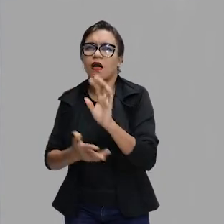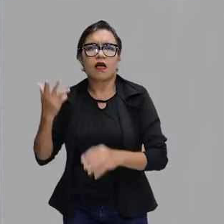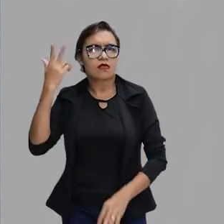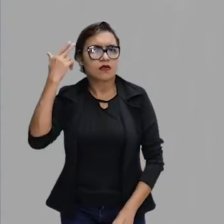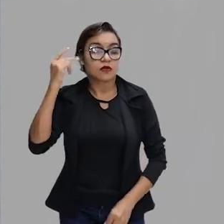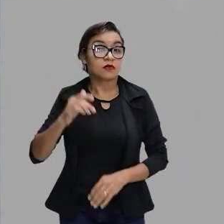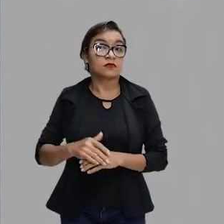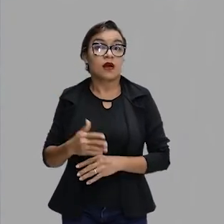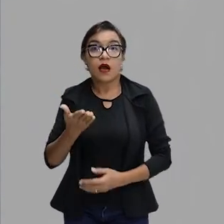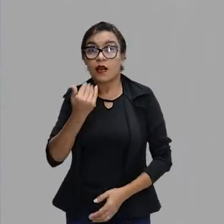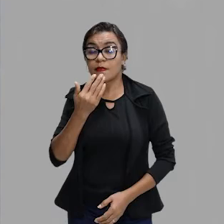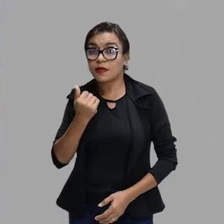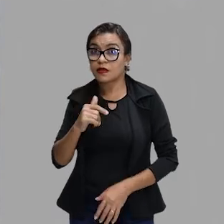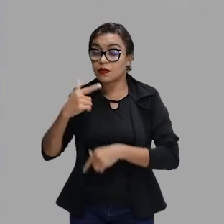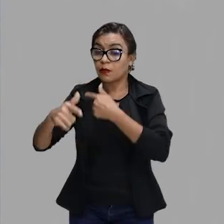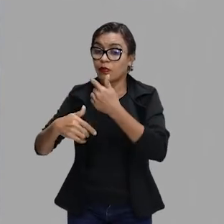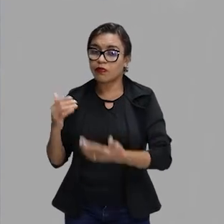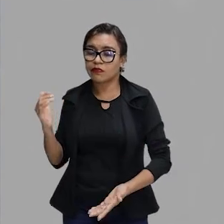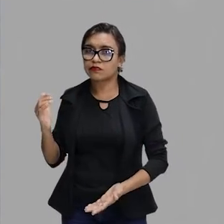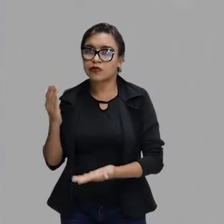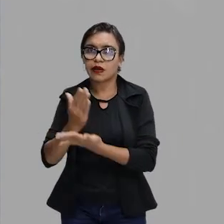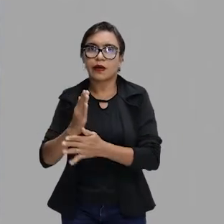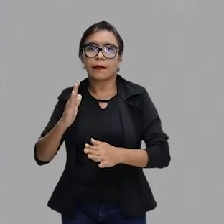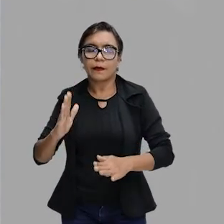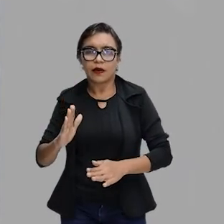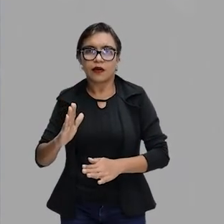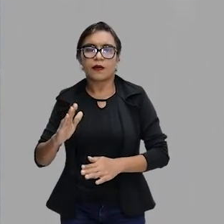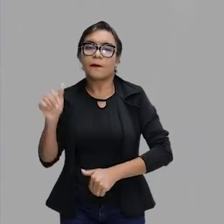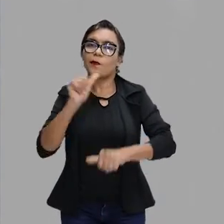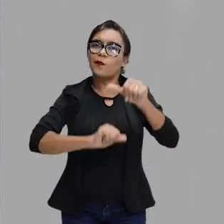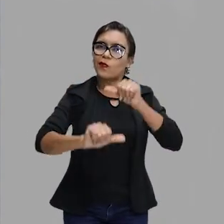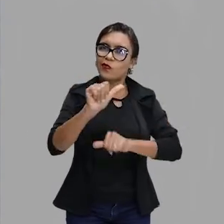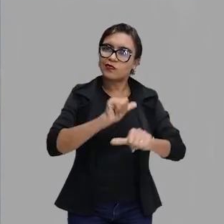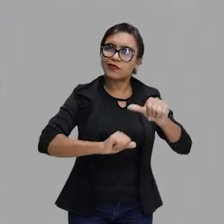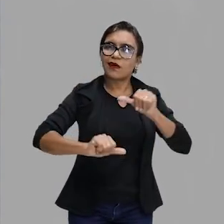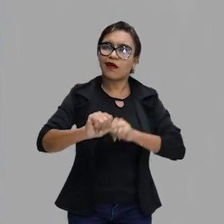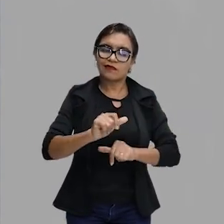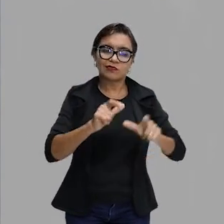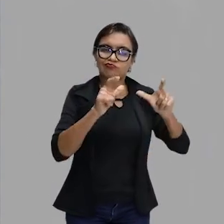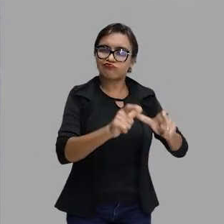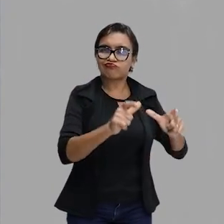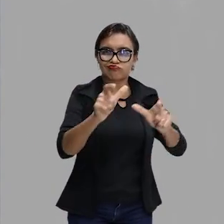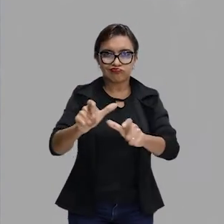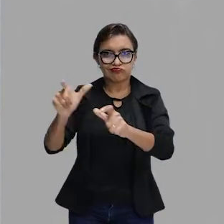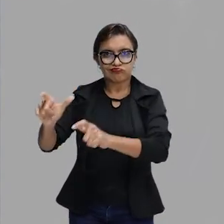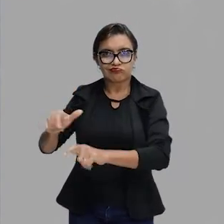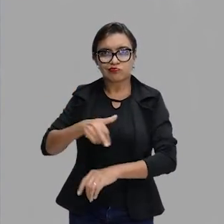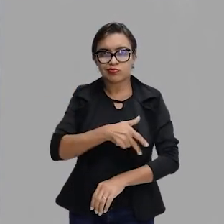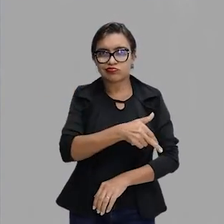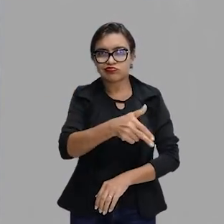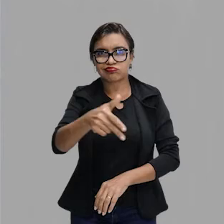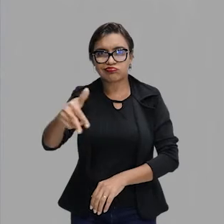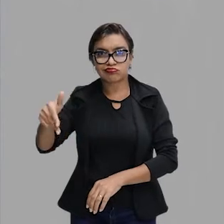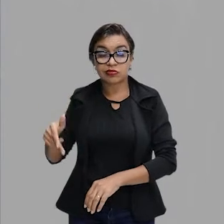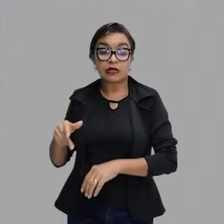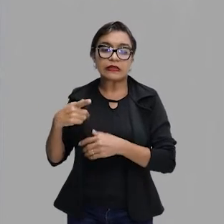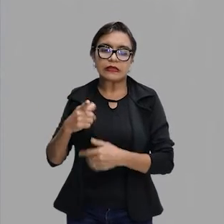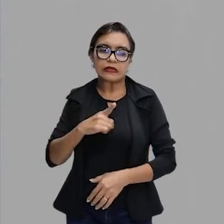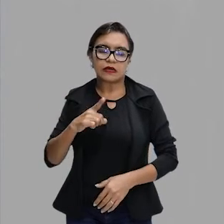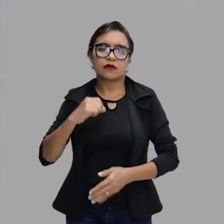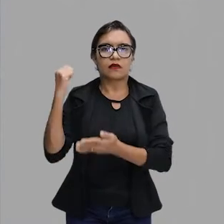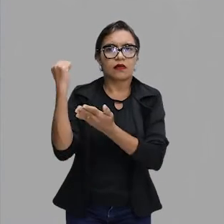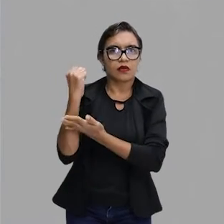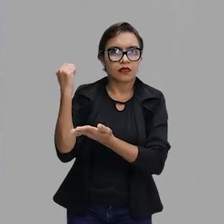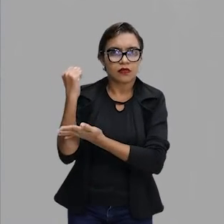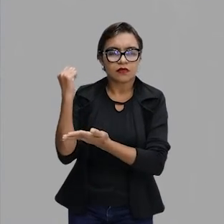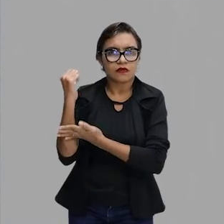ele se alimentava e quando acabava ele mudava para outra, o que a gente chama de nomadismo, né? Só que hoje, galera, nós temos um extrativismo vegetal também